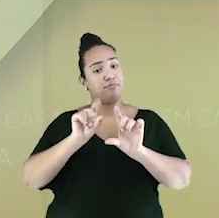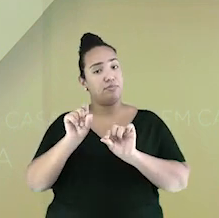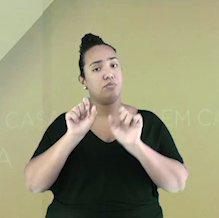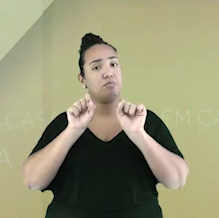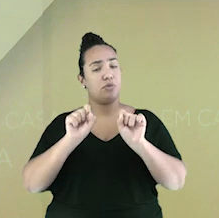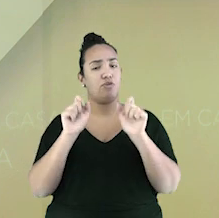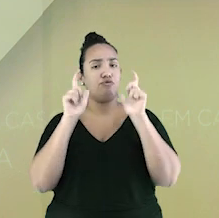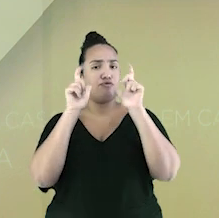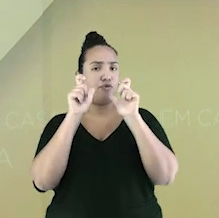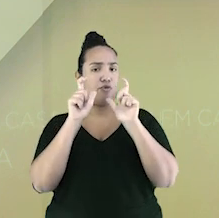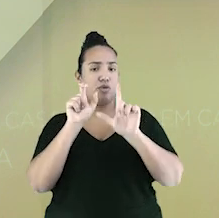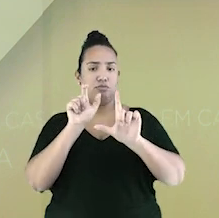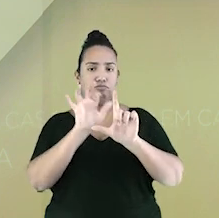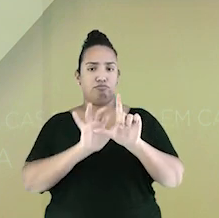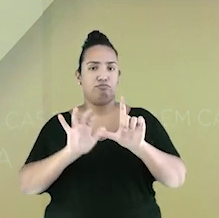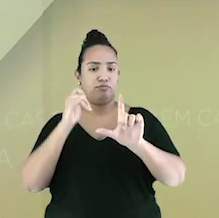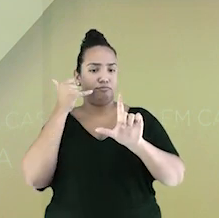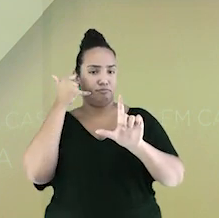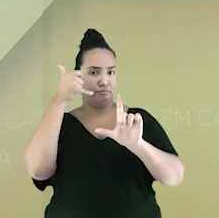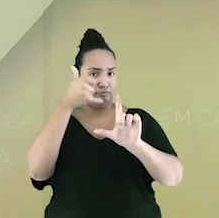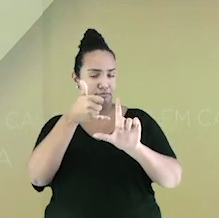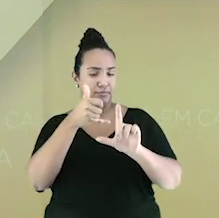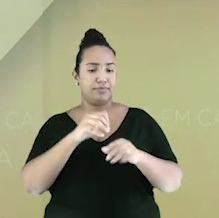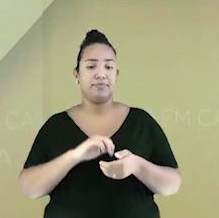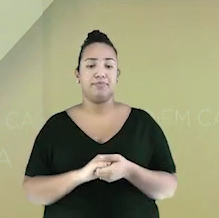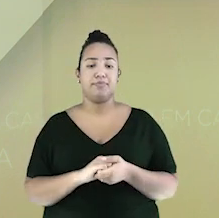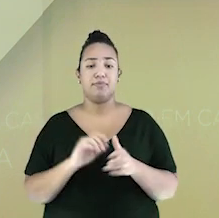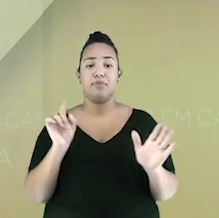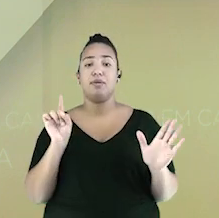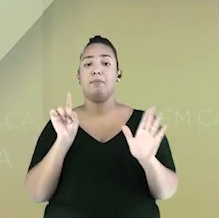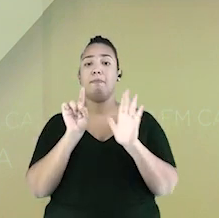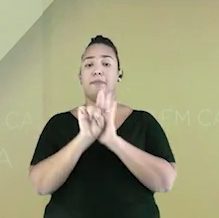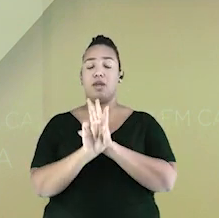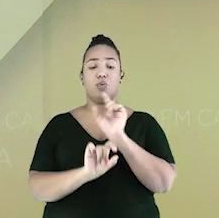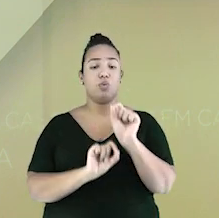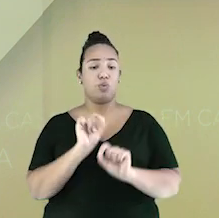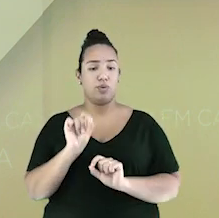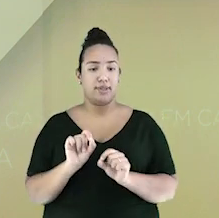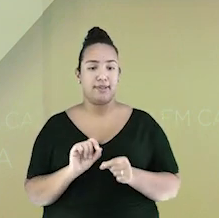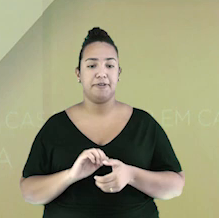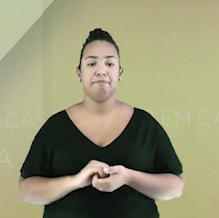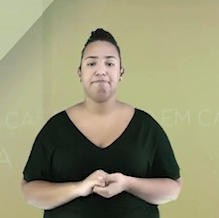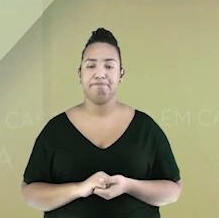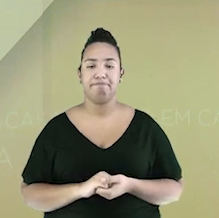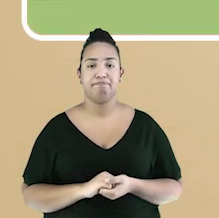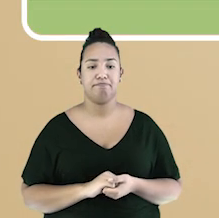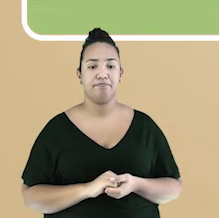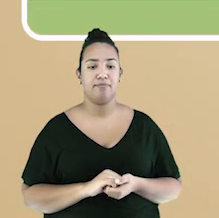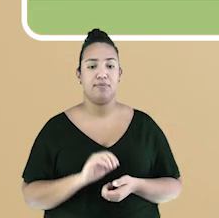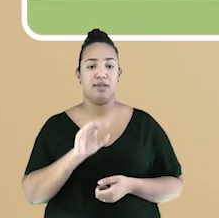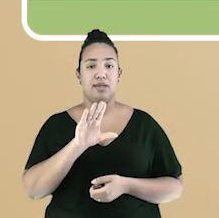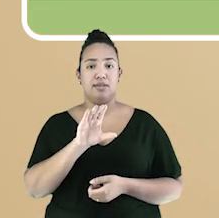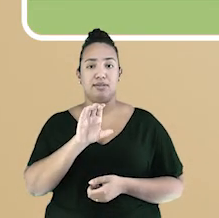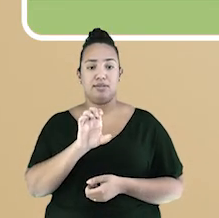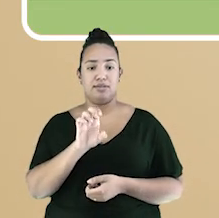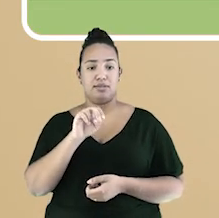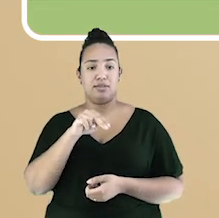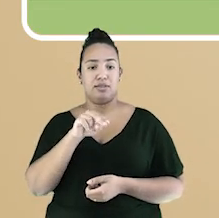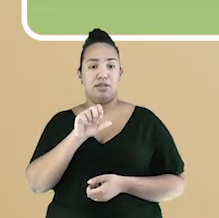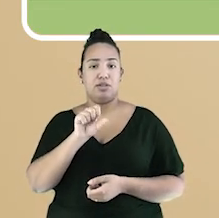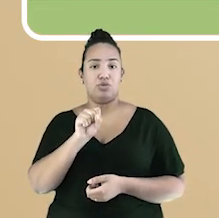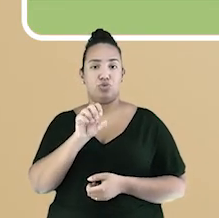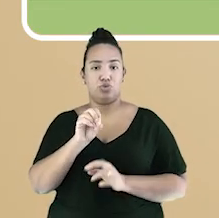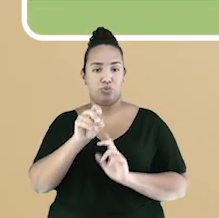você preferir, tirar uma foto com o celular da tela. E as perguntas para pesquisa são: o que é